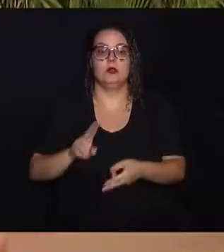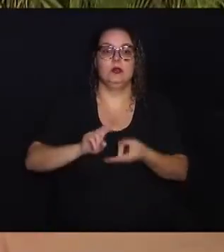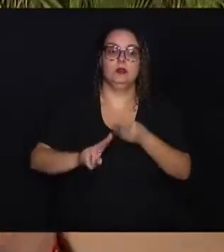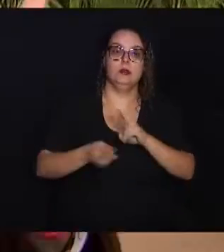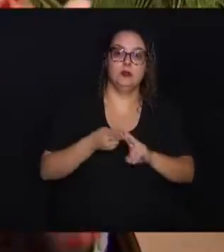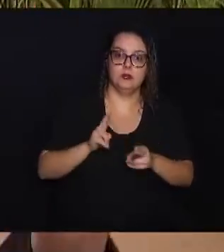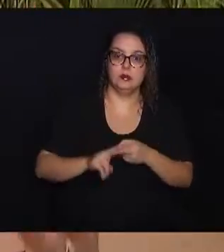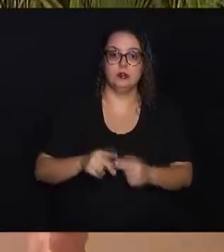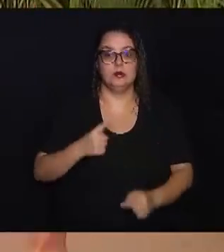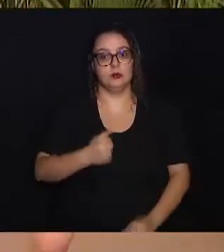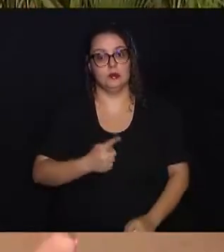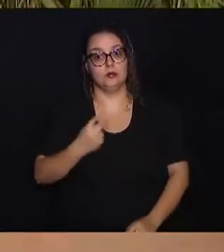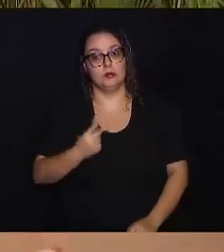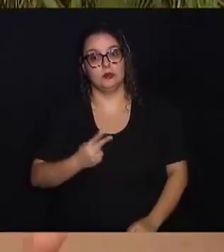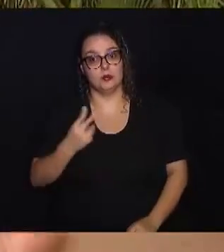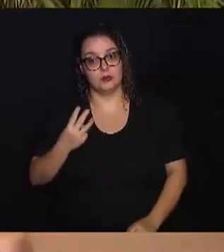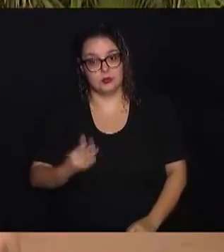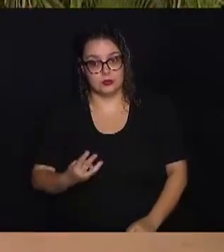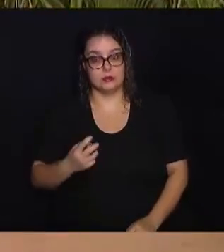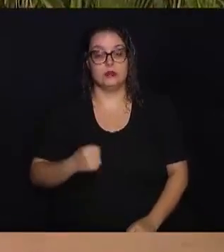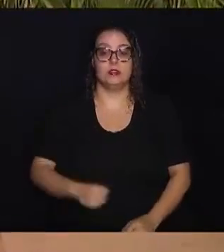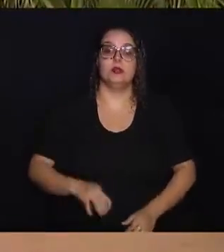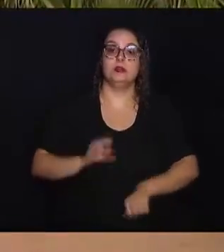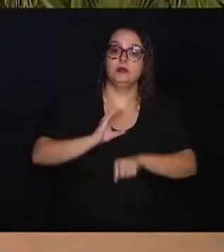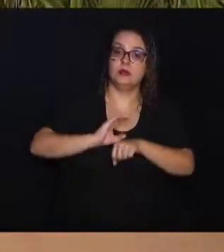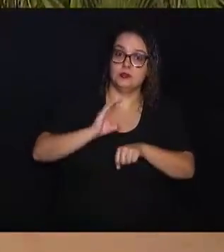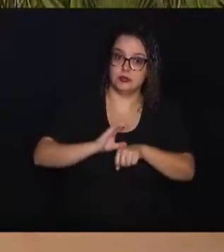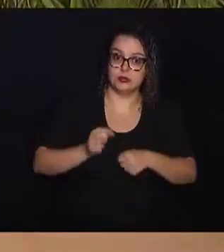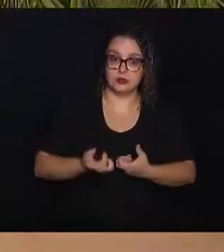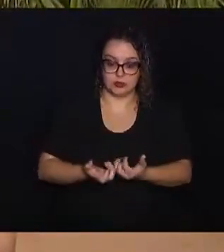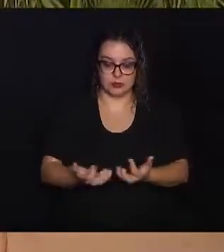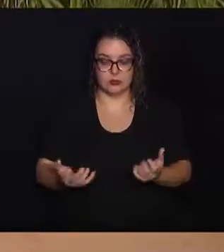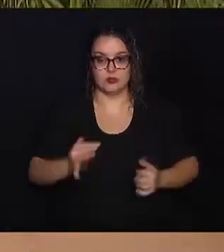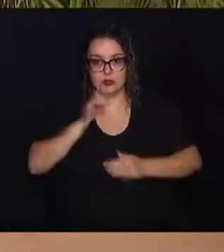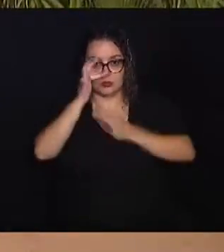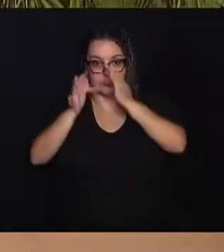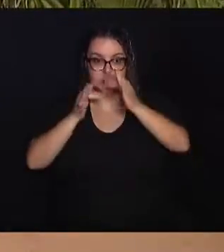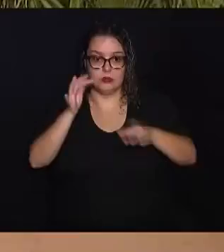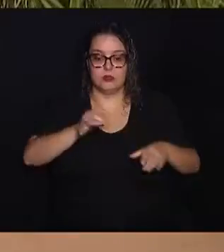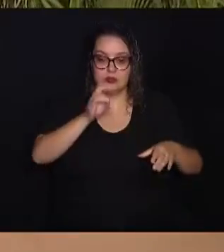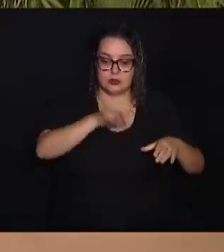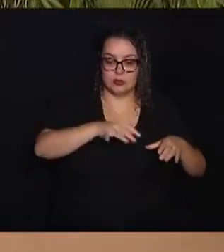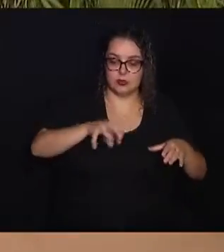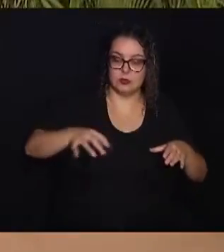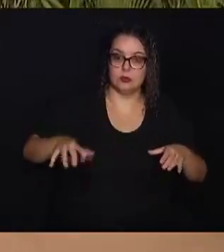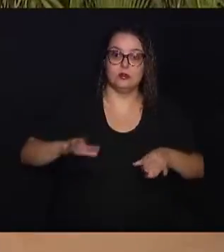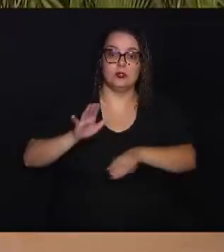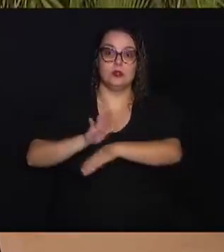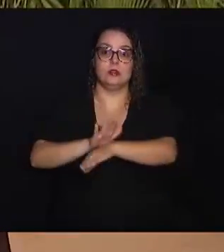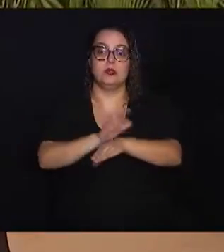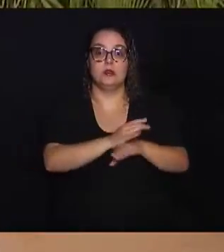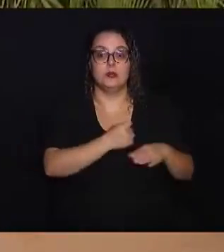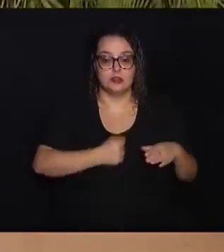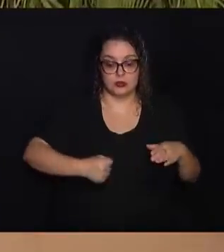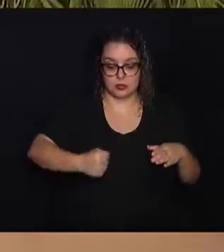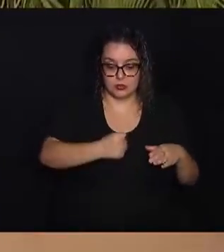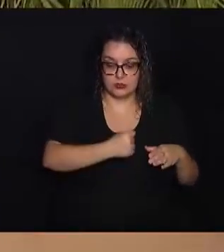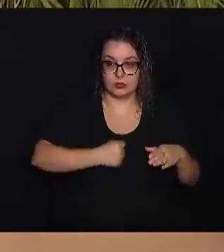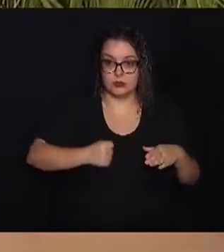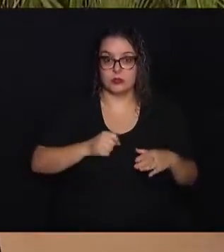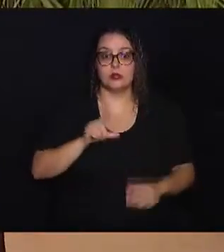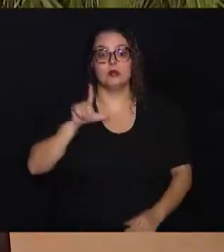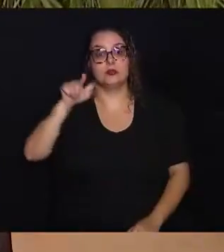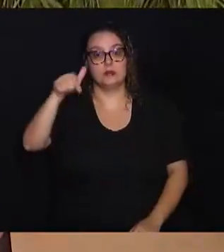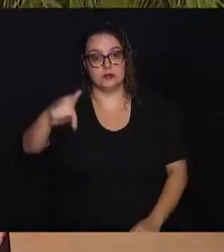gerais 1, 2, passa pelos cursos de jardinagem, de horta e de auxiliar de cozinha. E depois